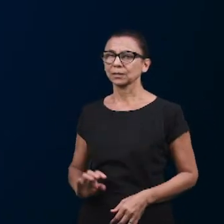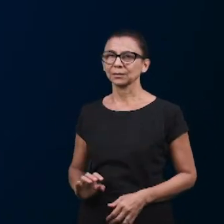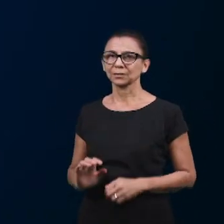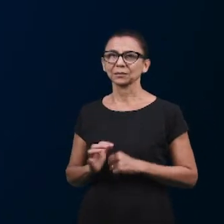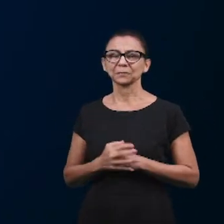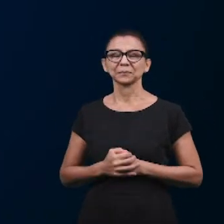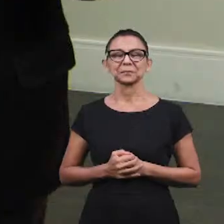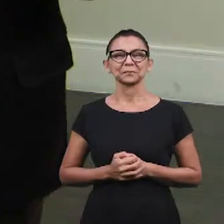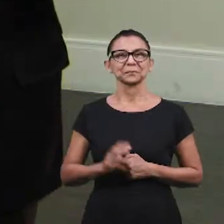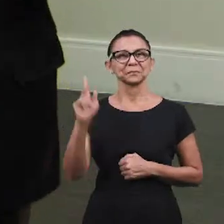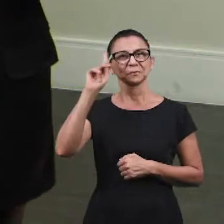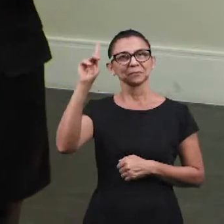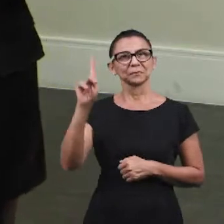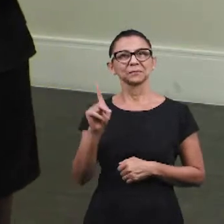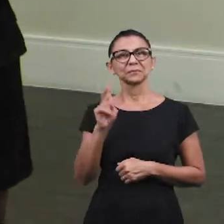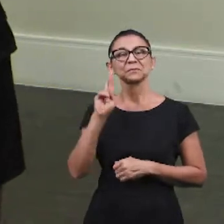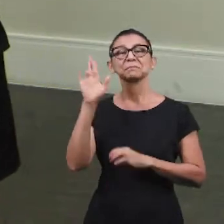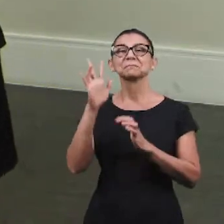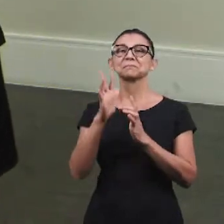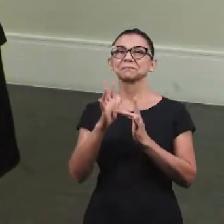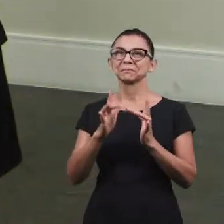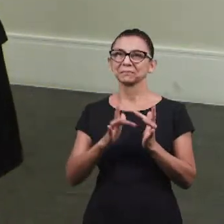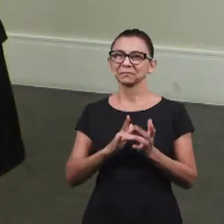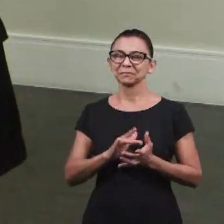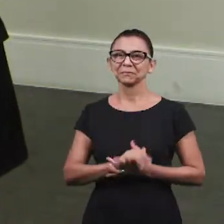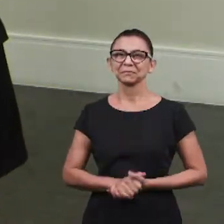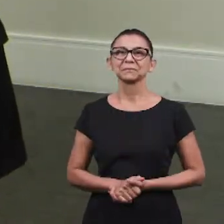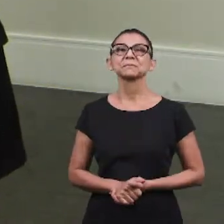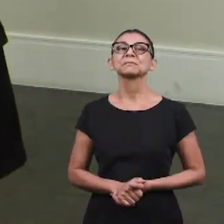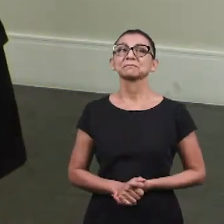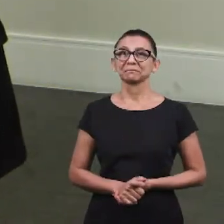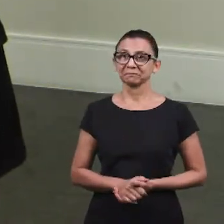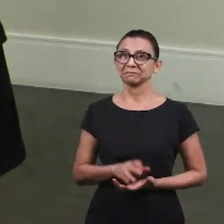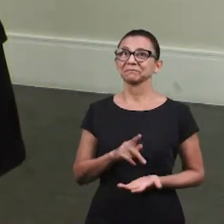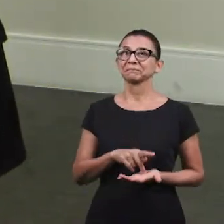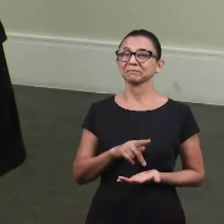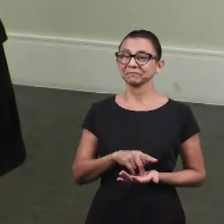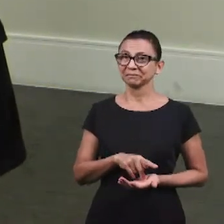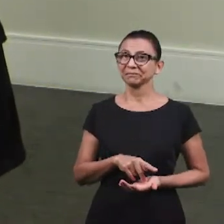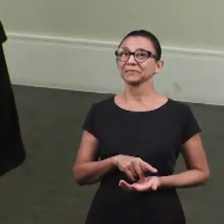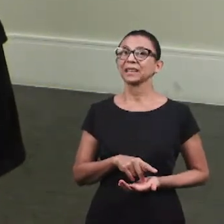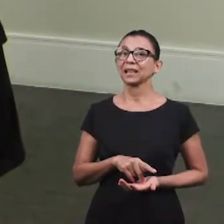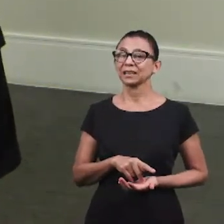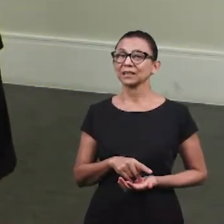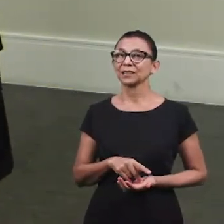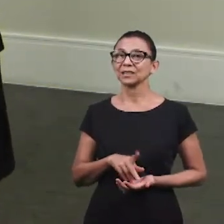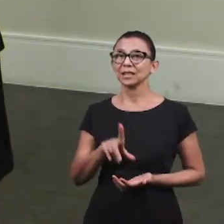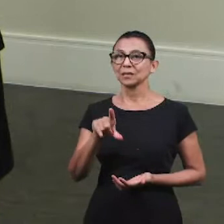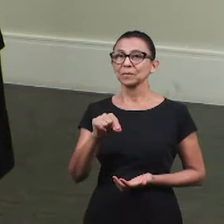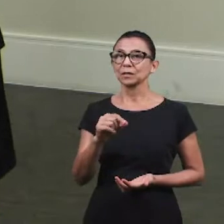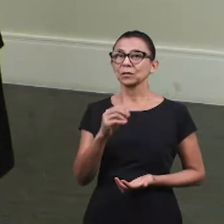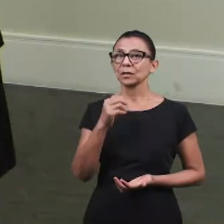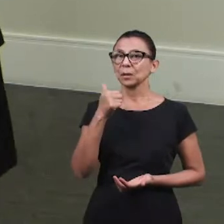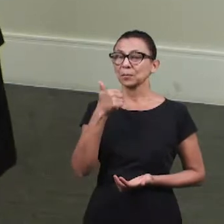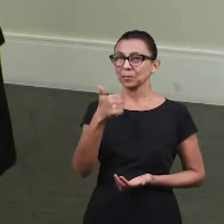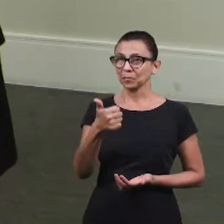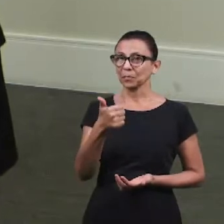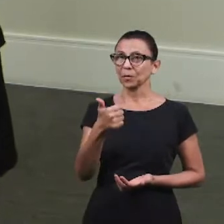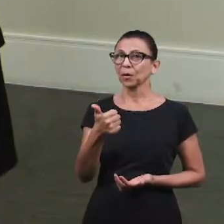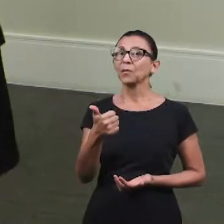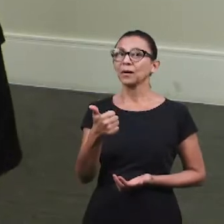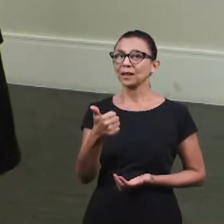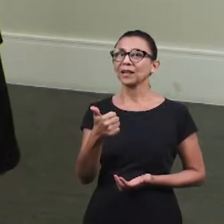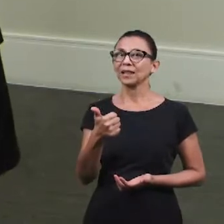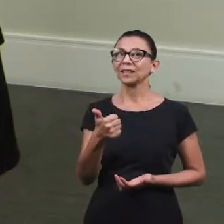paz do Senhor. A paz do Senhor, Melquisedeque. Vamos mesmo valorizar, não é? Esse bom negócio que fizemos quando